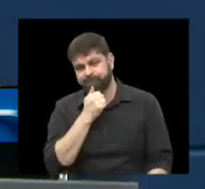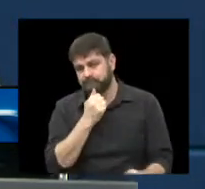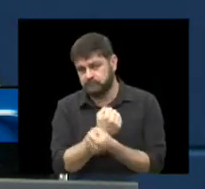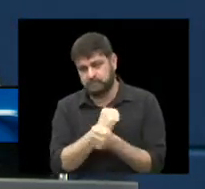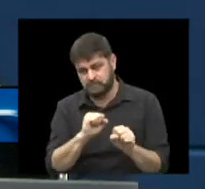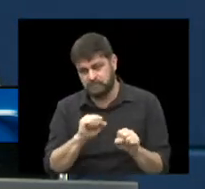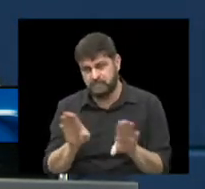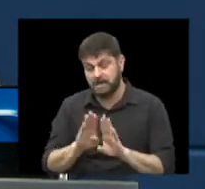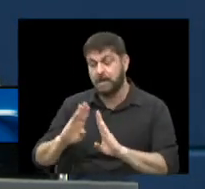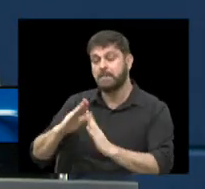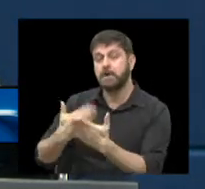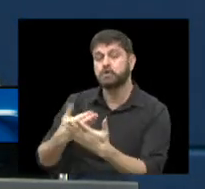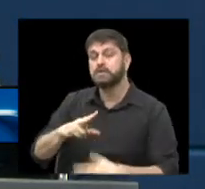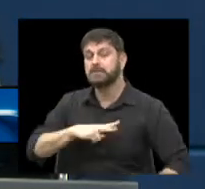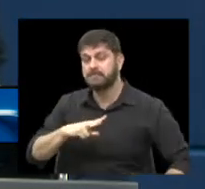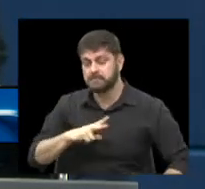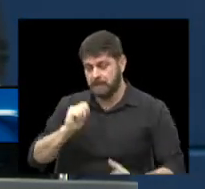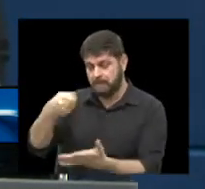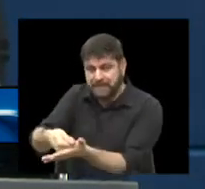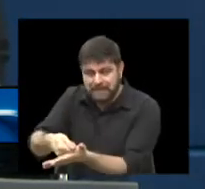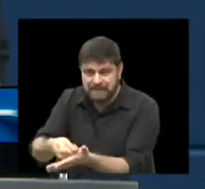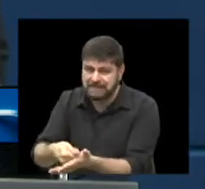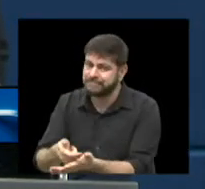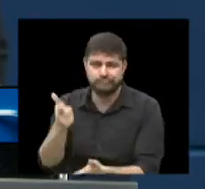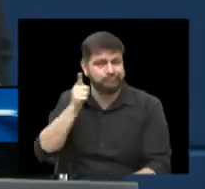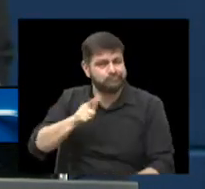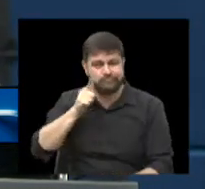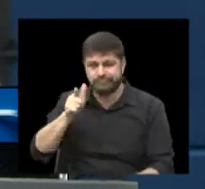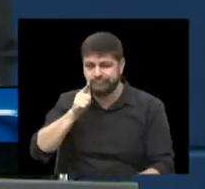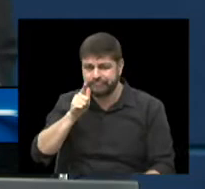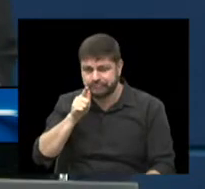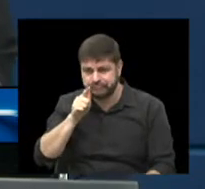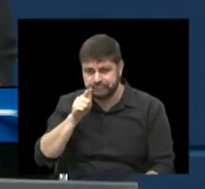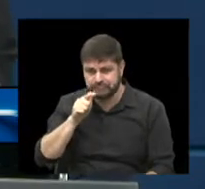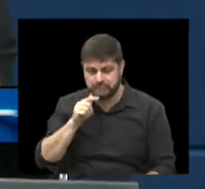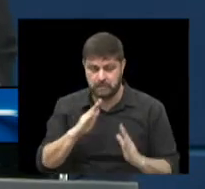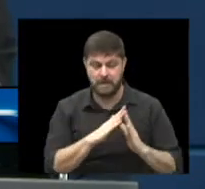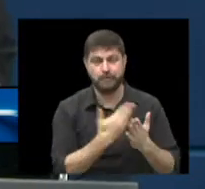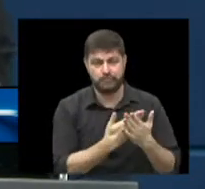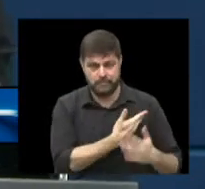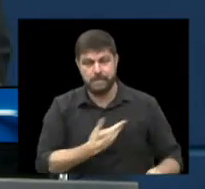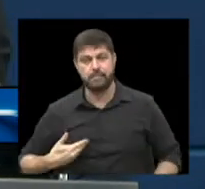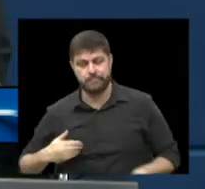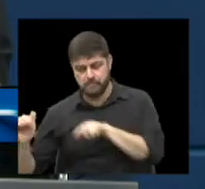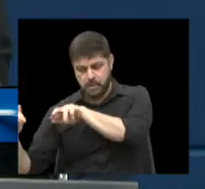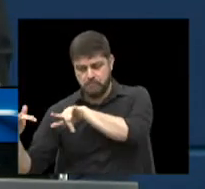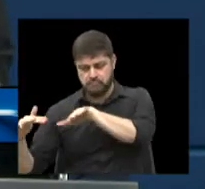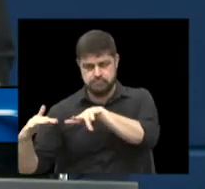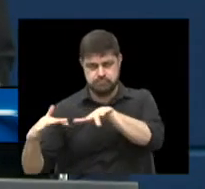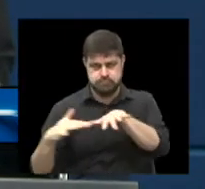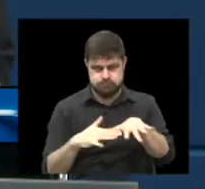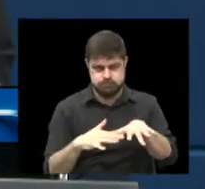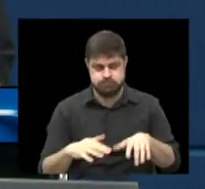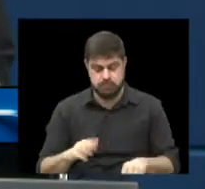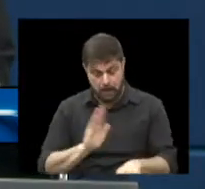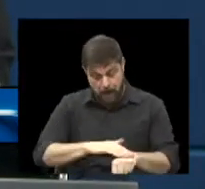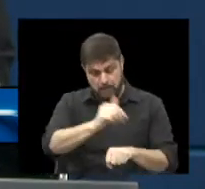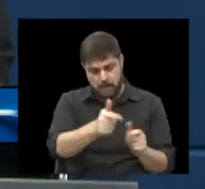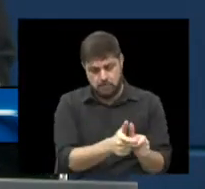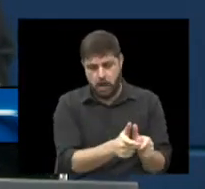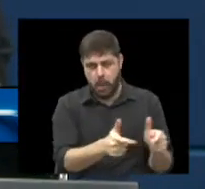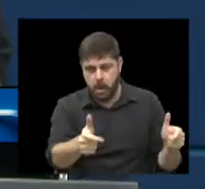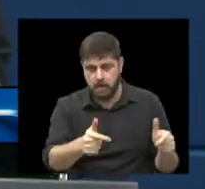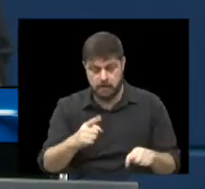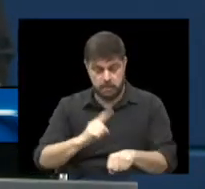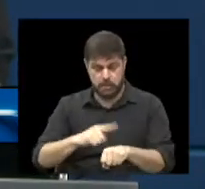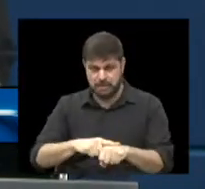pagavam escola particular para os seus filhos não conseguem mais pagar. Isso aumenta a demanda pelos serviços públicos. E é necessário que, no momento